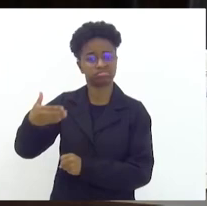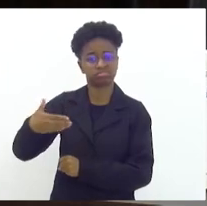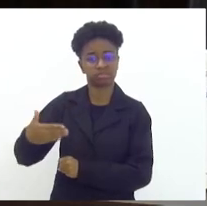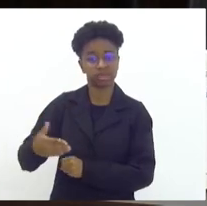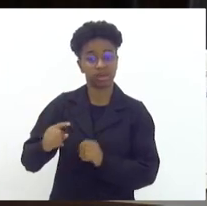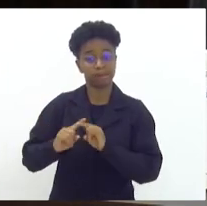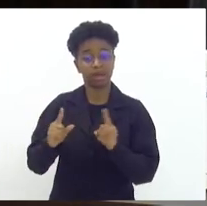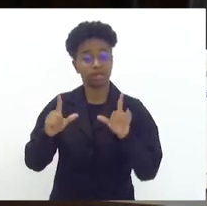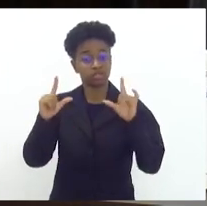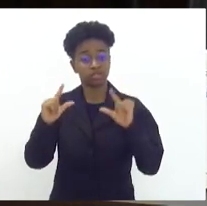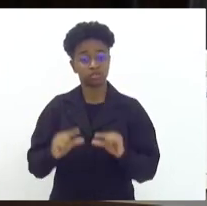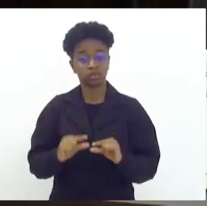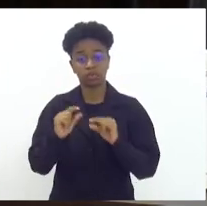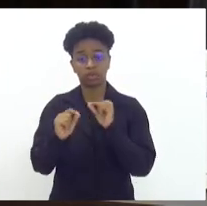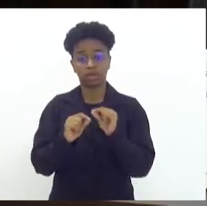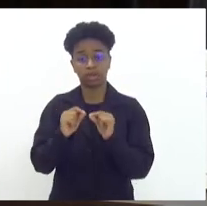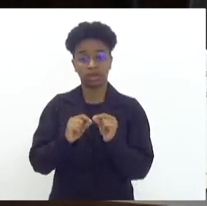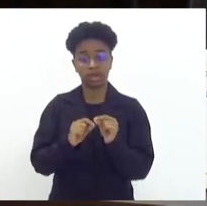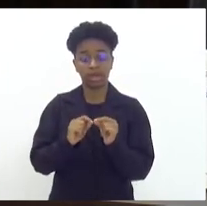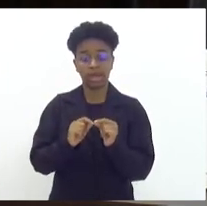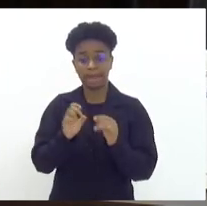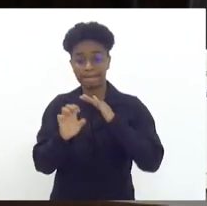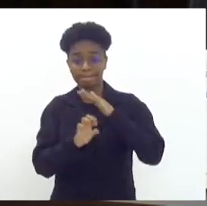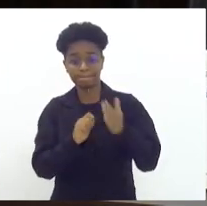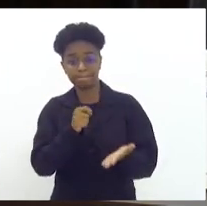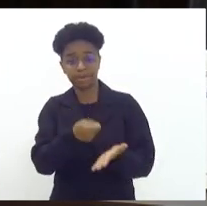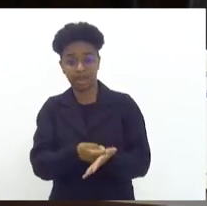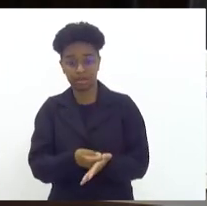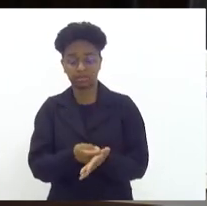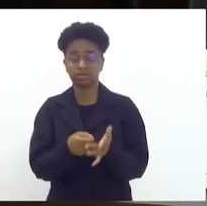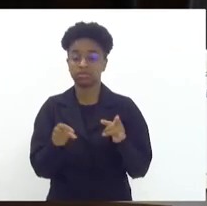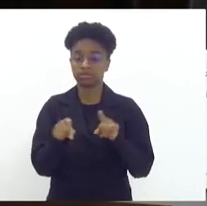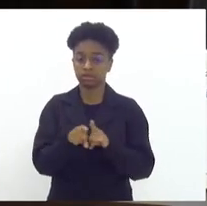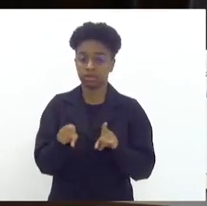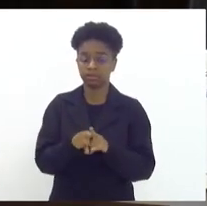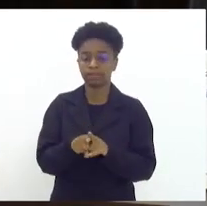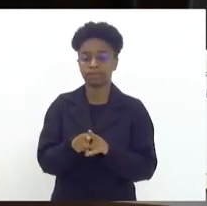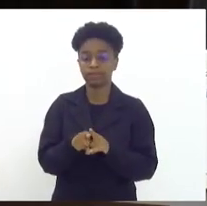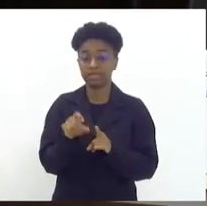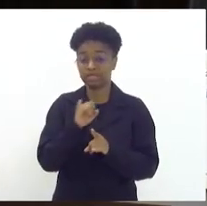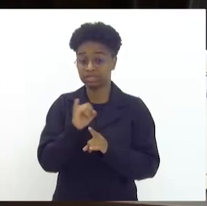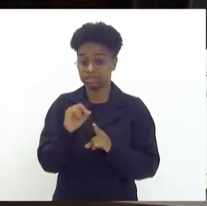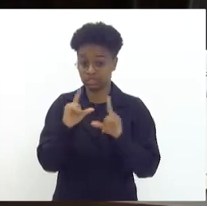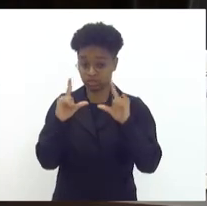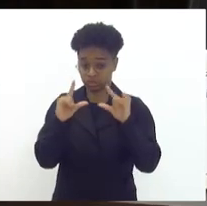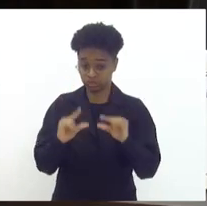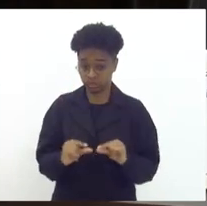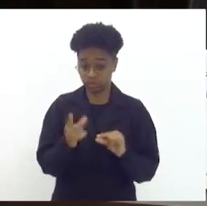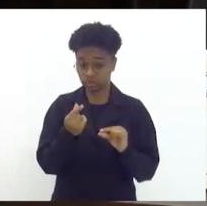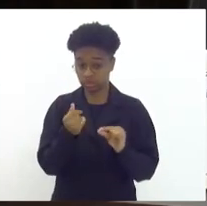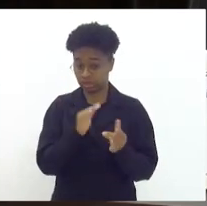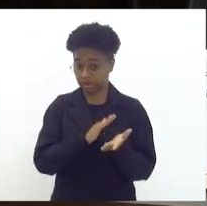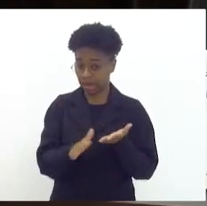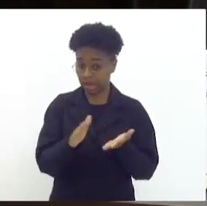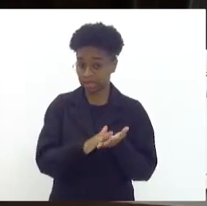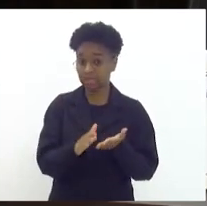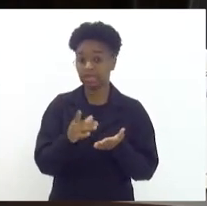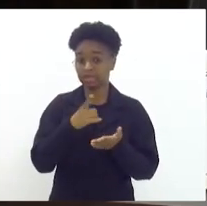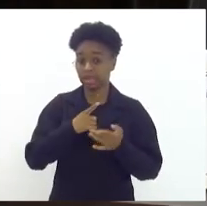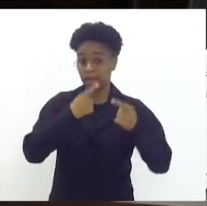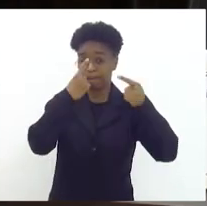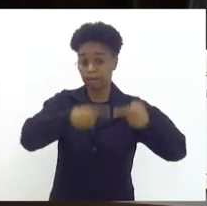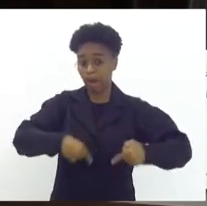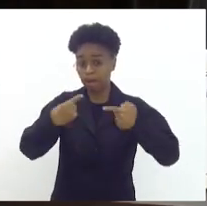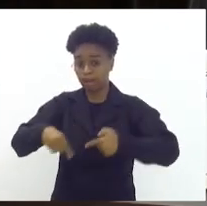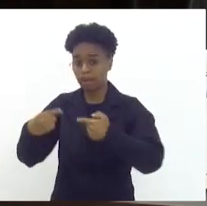isso vai diminuir o custo das empresas e também a medida que você reduz os cursos de empresa você torna ela mais competitiva